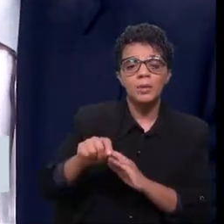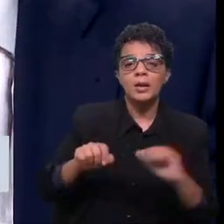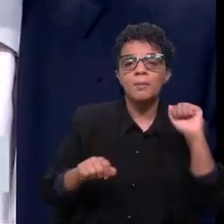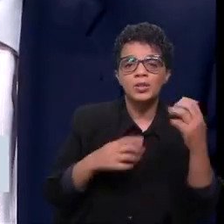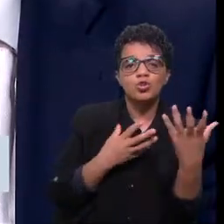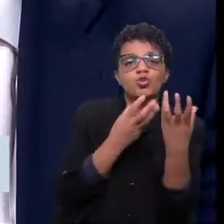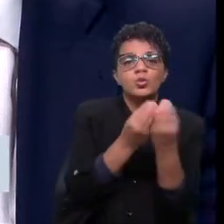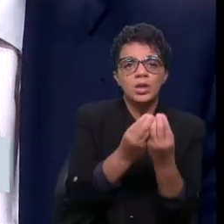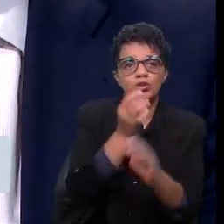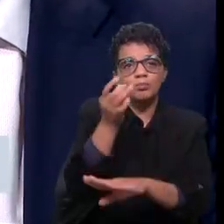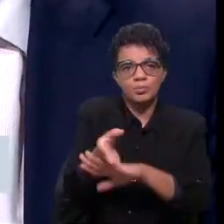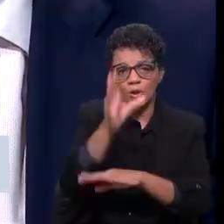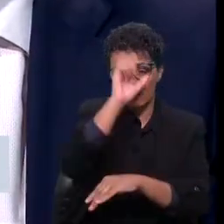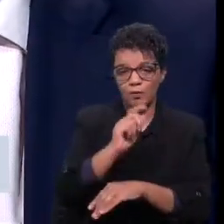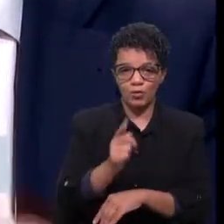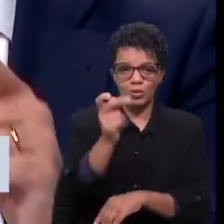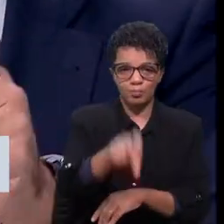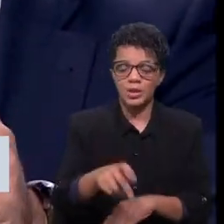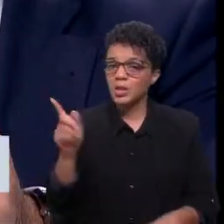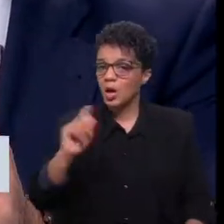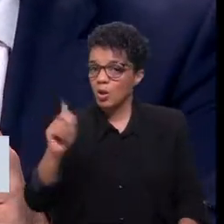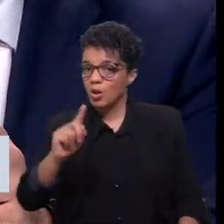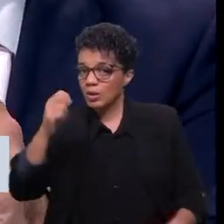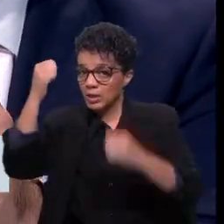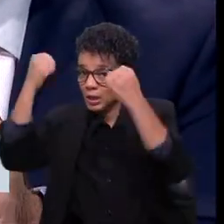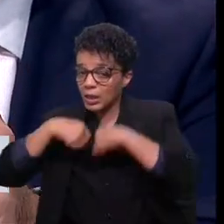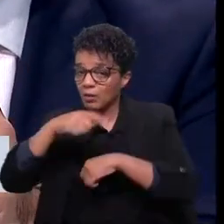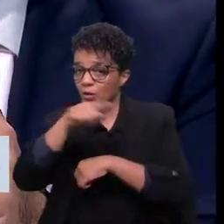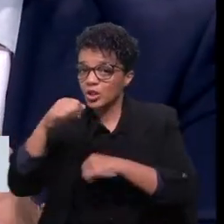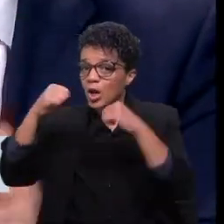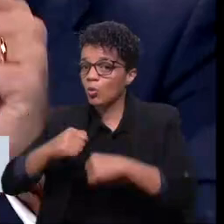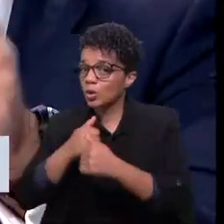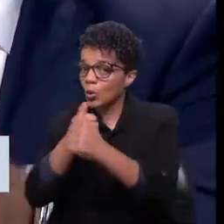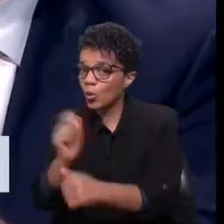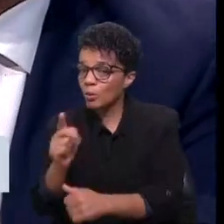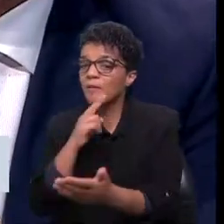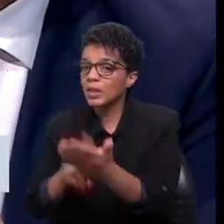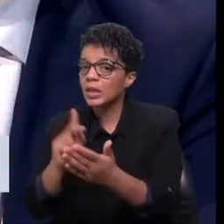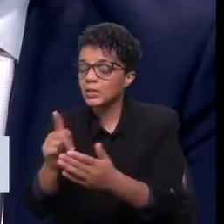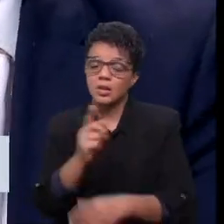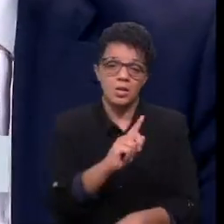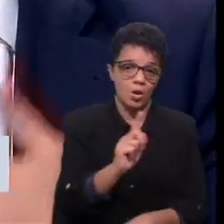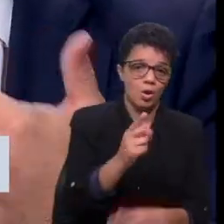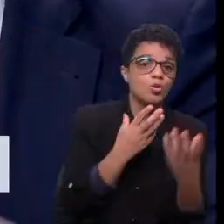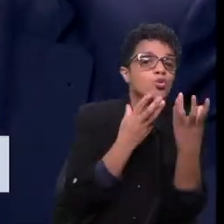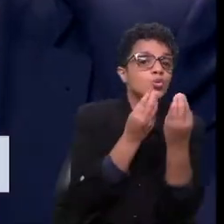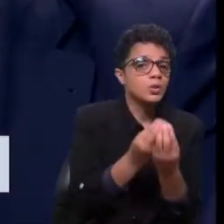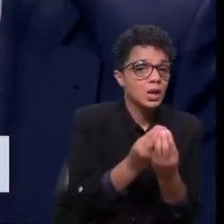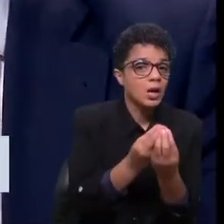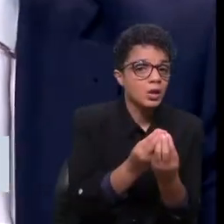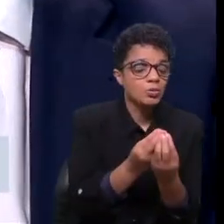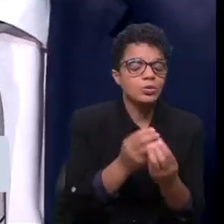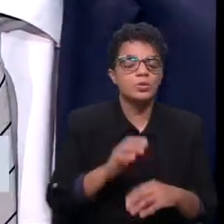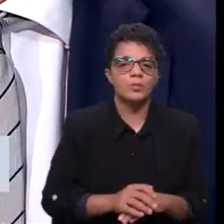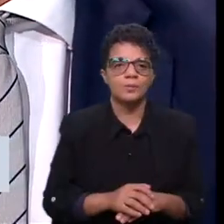juntaram para derrar foi isso que acontece nado vocês não cumpriram o acordo é essa verdade não Lutaram contra corrupção não acabaram com o subsídio